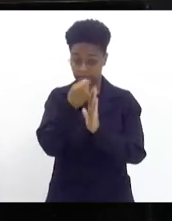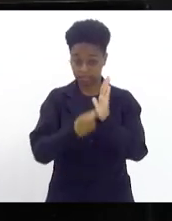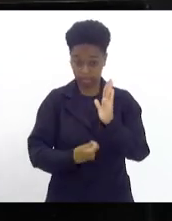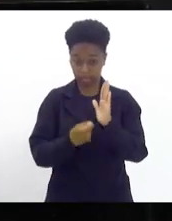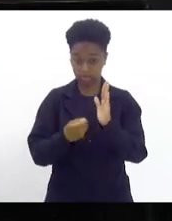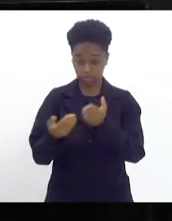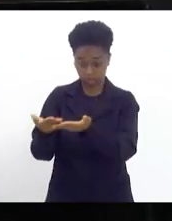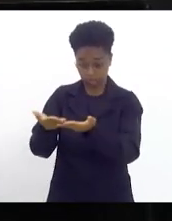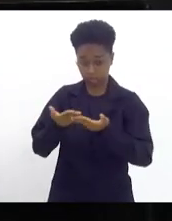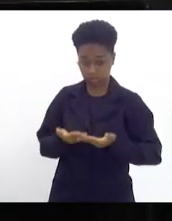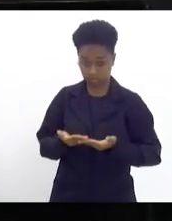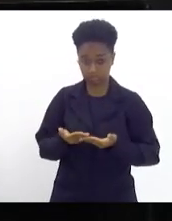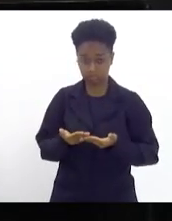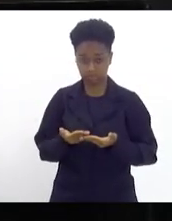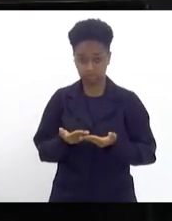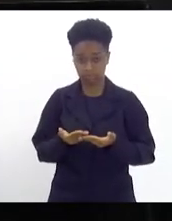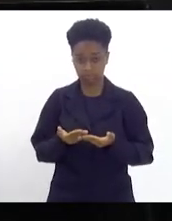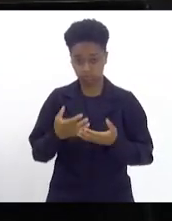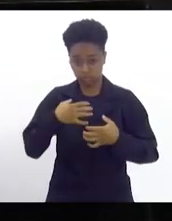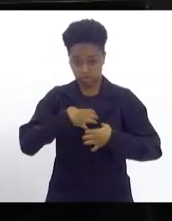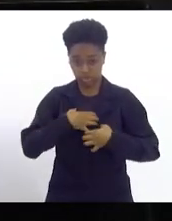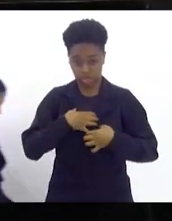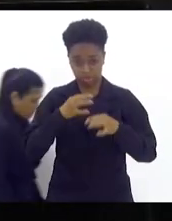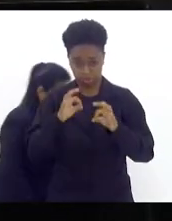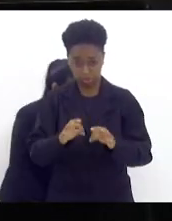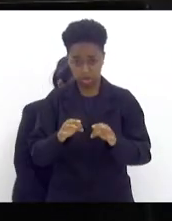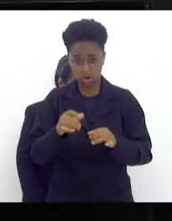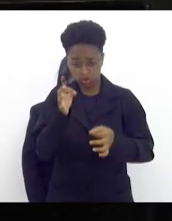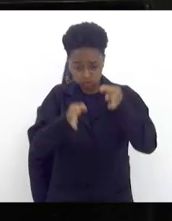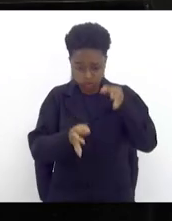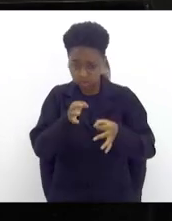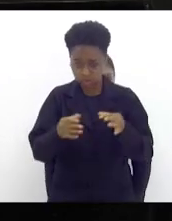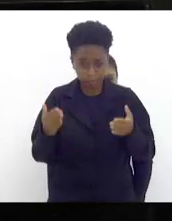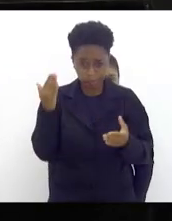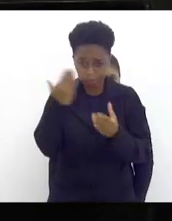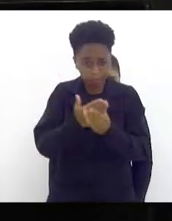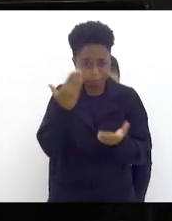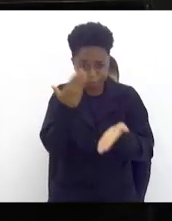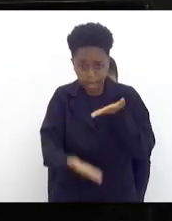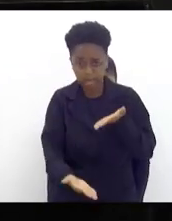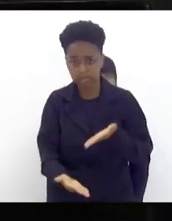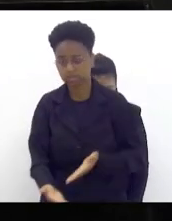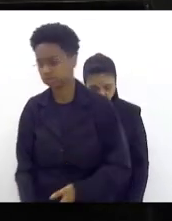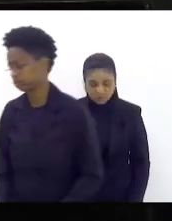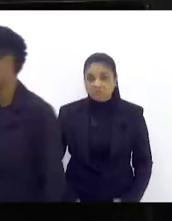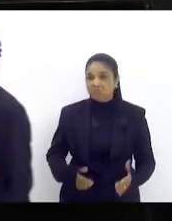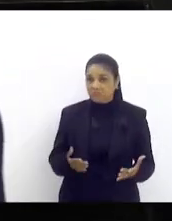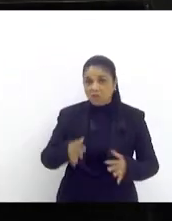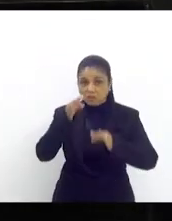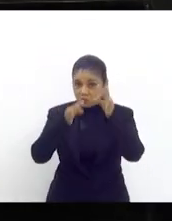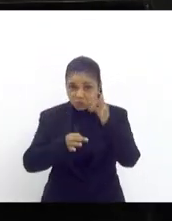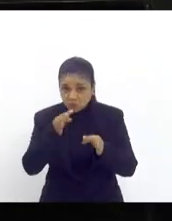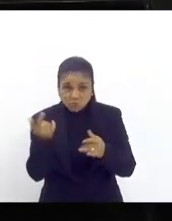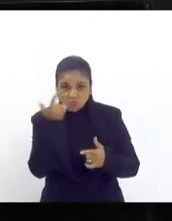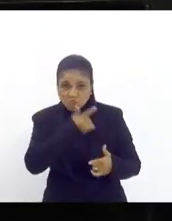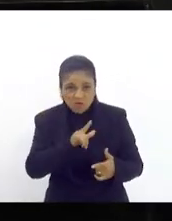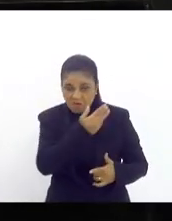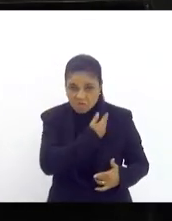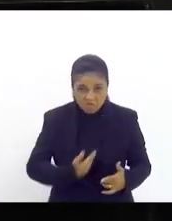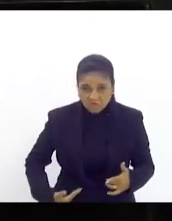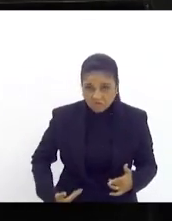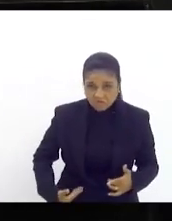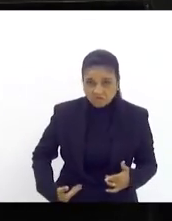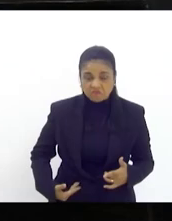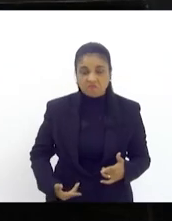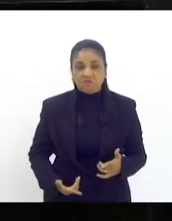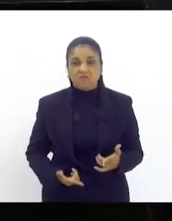tão dizendo que vai chegar aqui da forma que tá nem na justiça o governador ganha nem na justiça é mais um